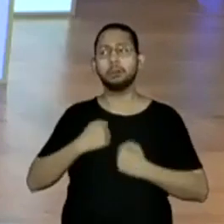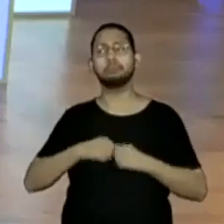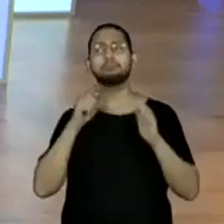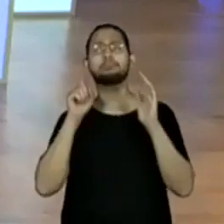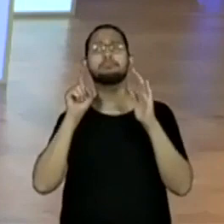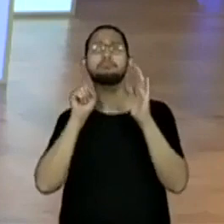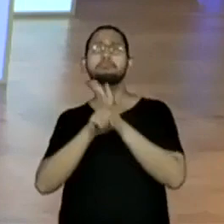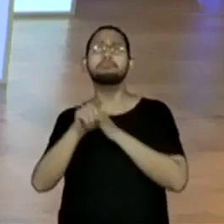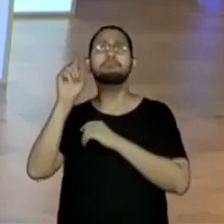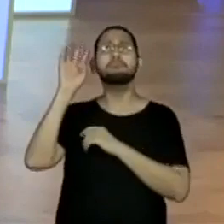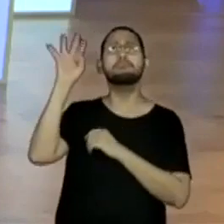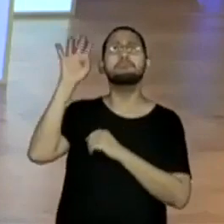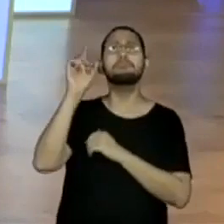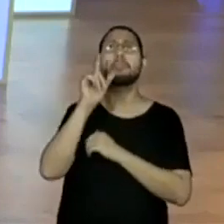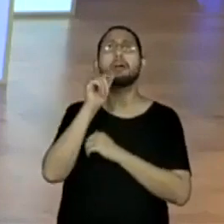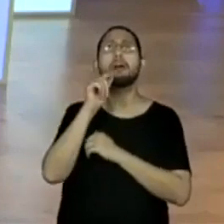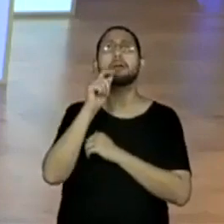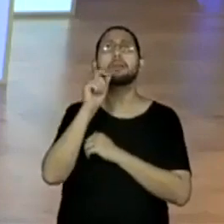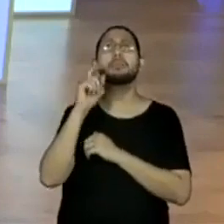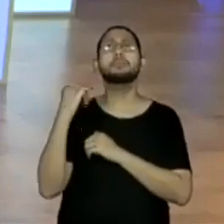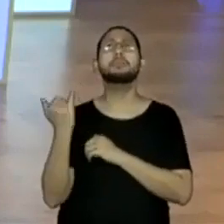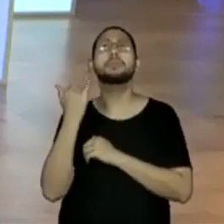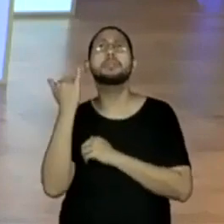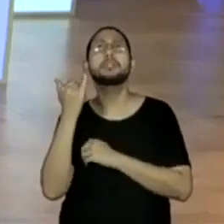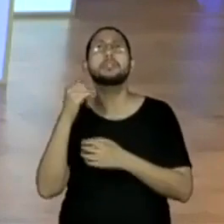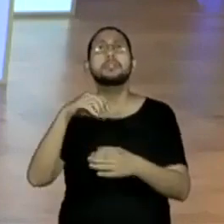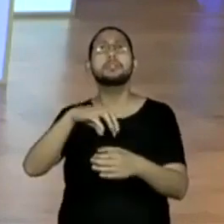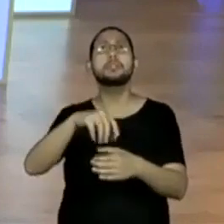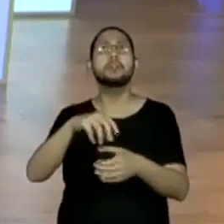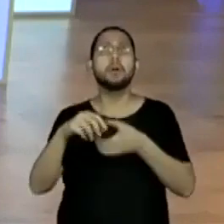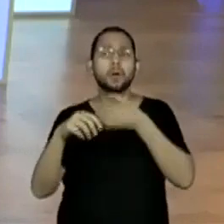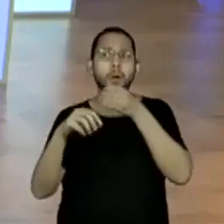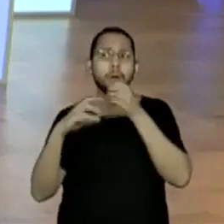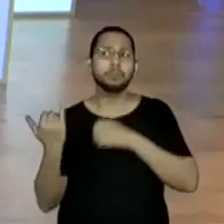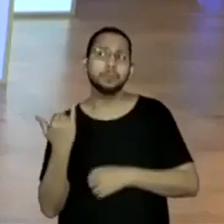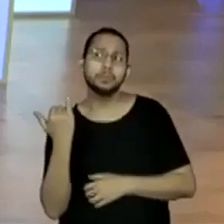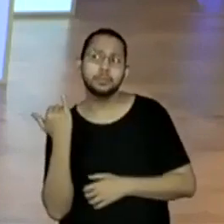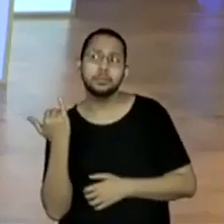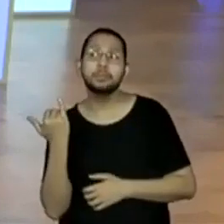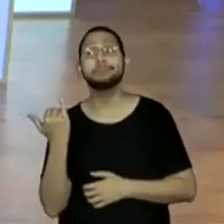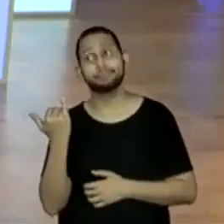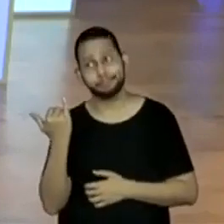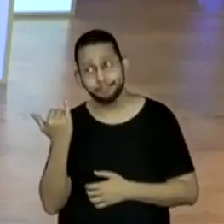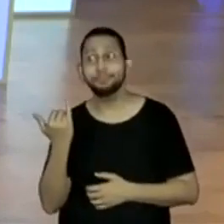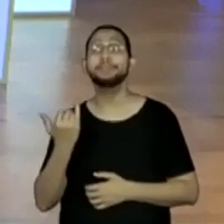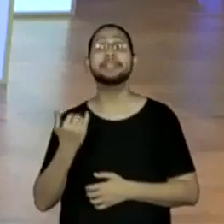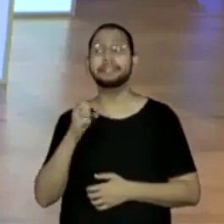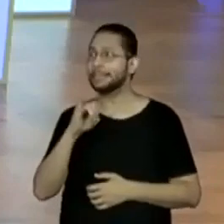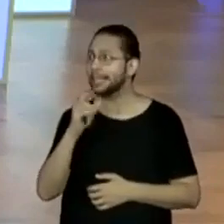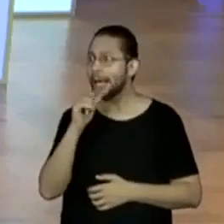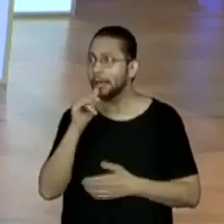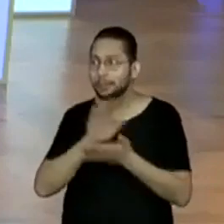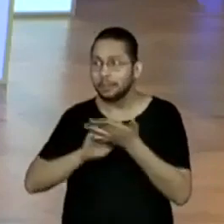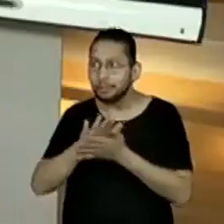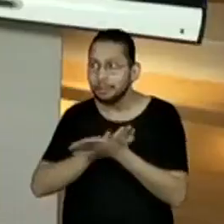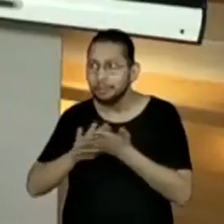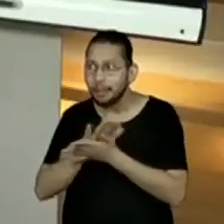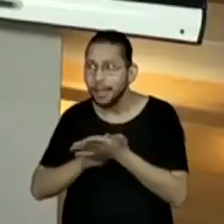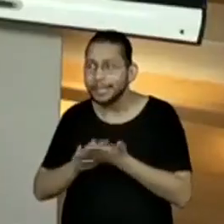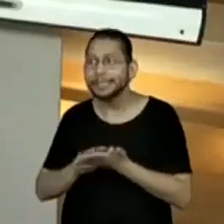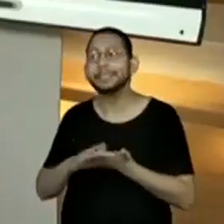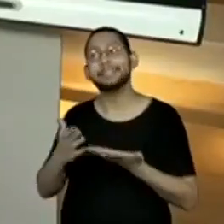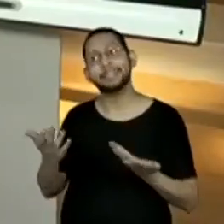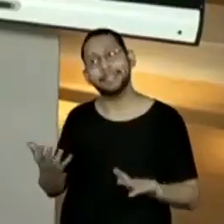água. Afinal, se não fosse a água, nós não estaríamos aqui. Então isso é muito importante, tá bom? Deixa eu voltar para as crianças.